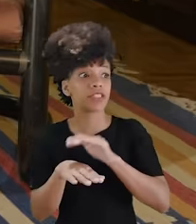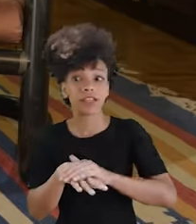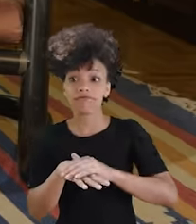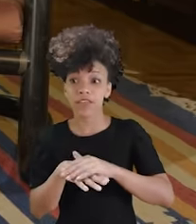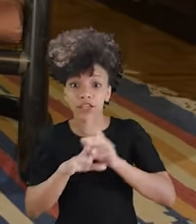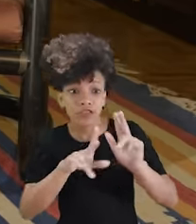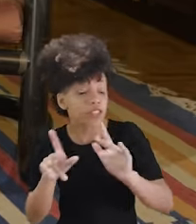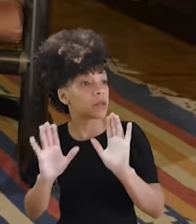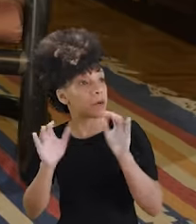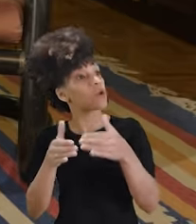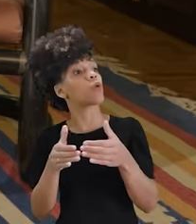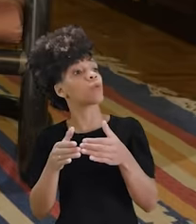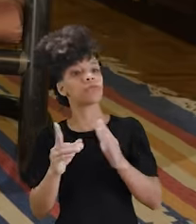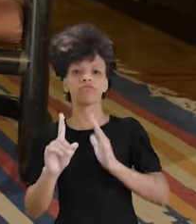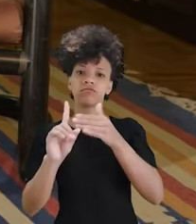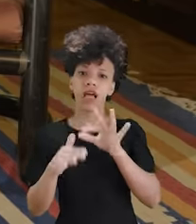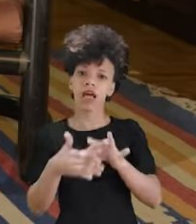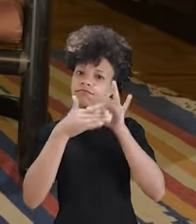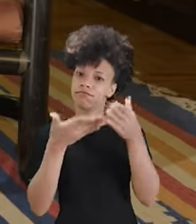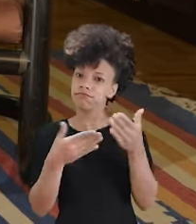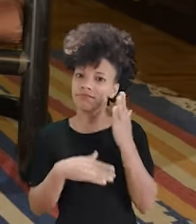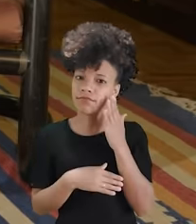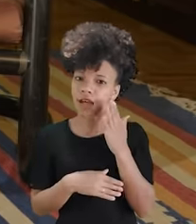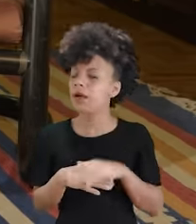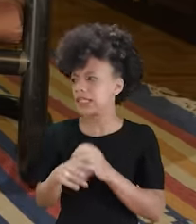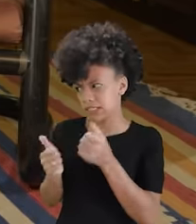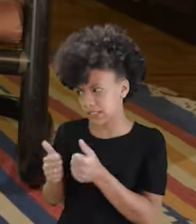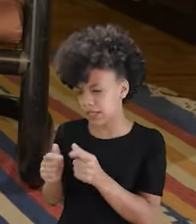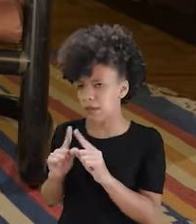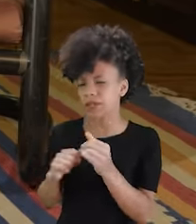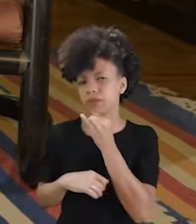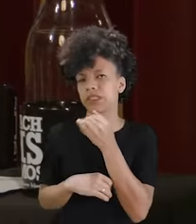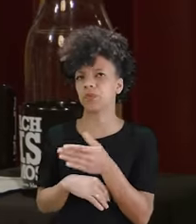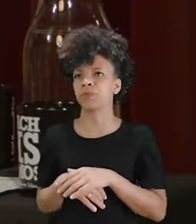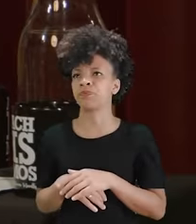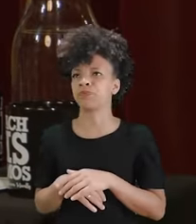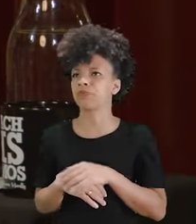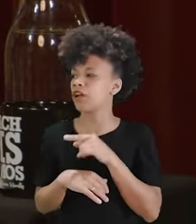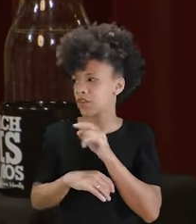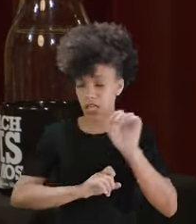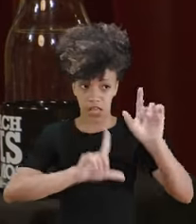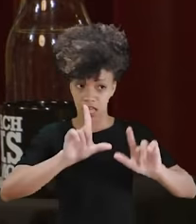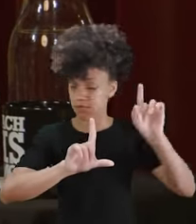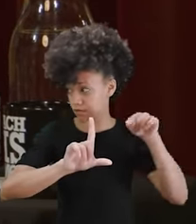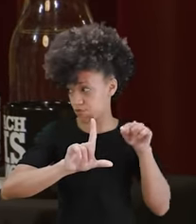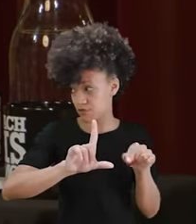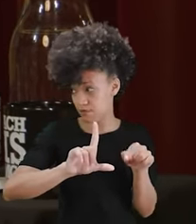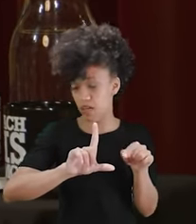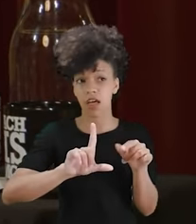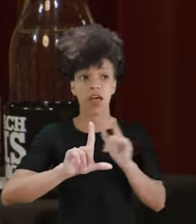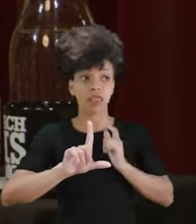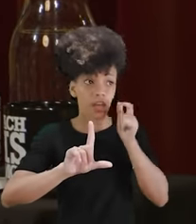fazerem coisas para que a equipe né não reconhece aquela coisa do tipo assim é mais ou menos assim você tava na RedeTV